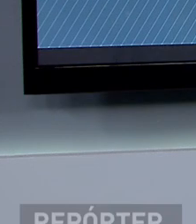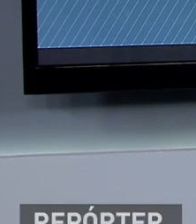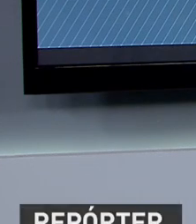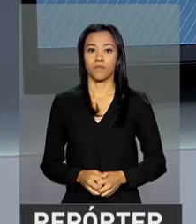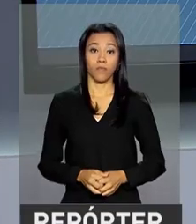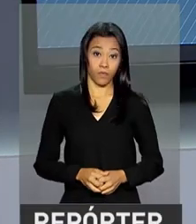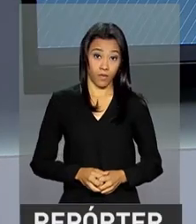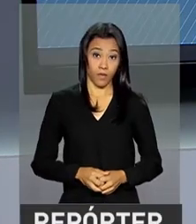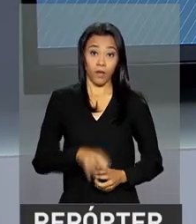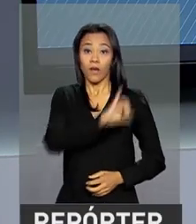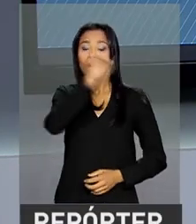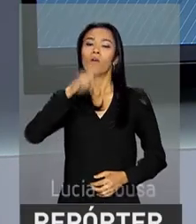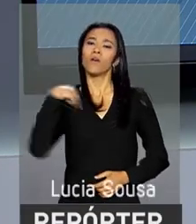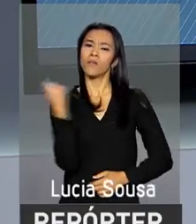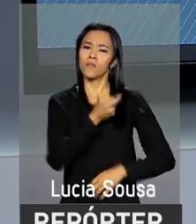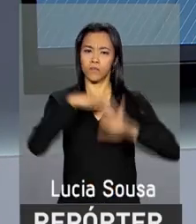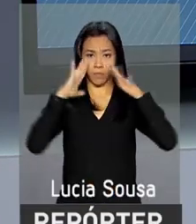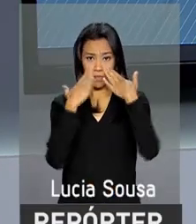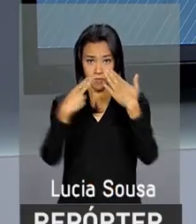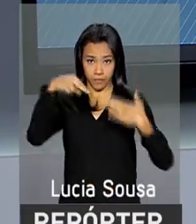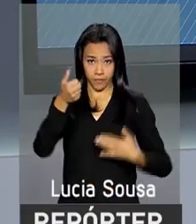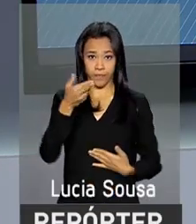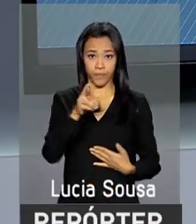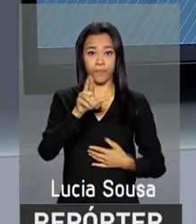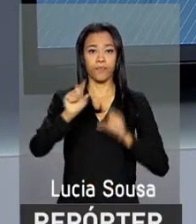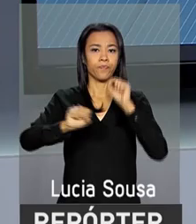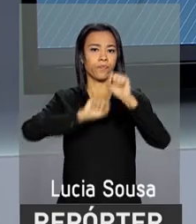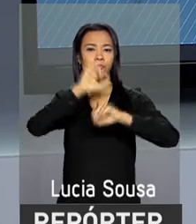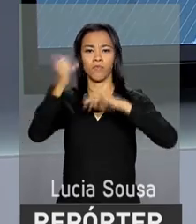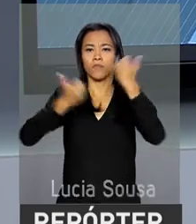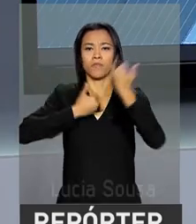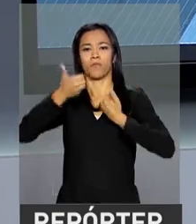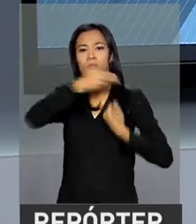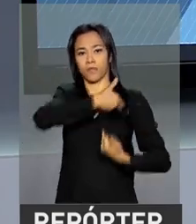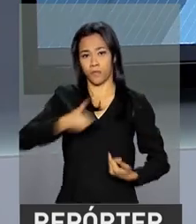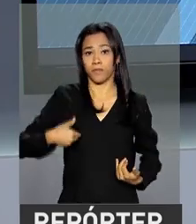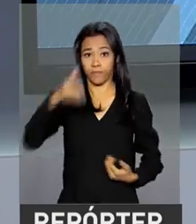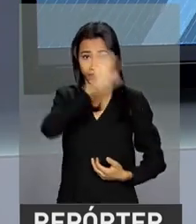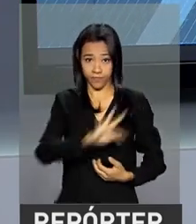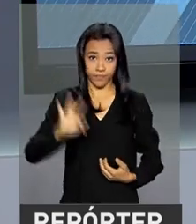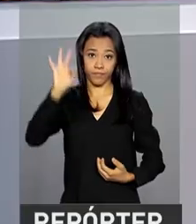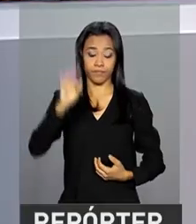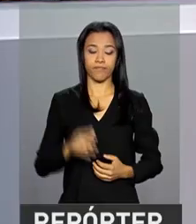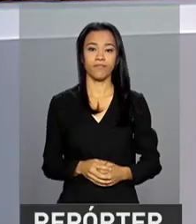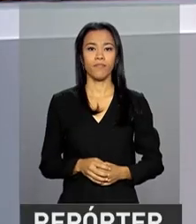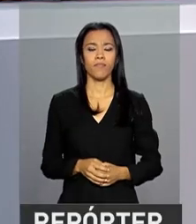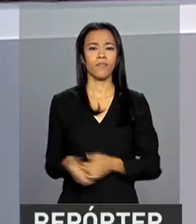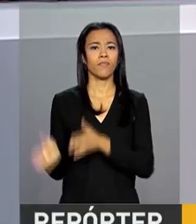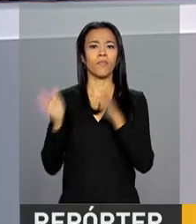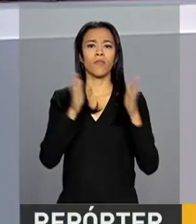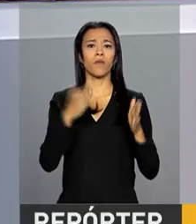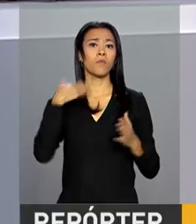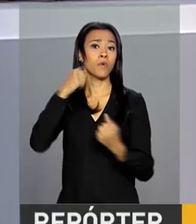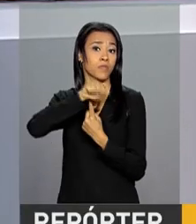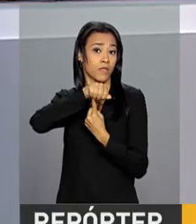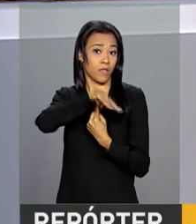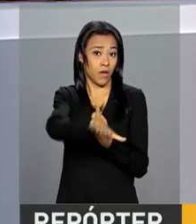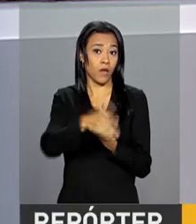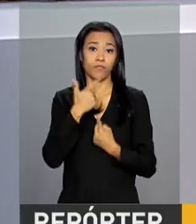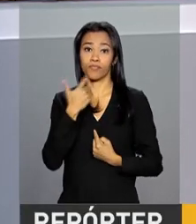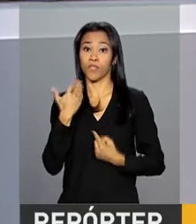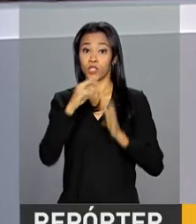lá estamos de volta com repórter nbr e as notícias do governo federal o banco central divulgou o boletim